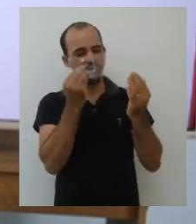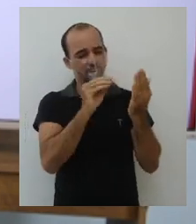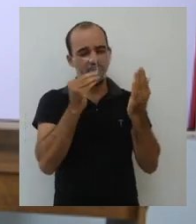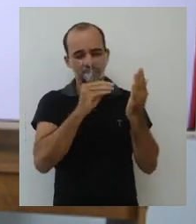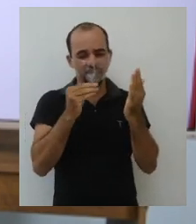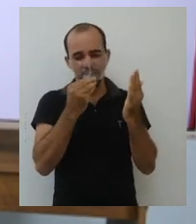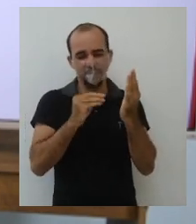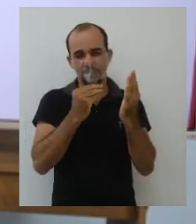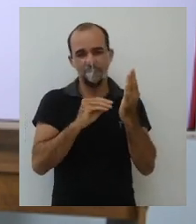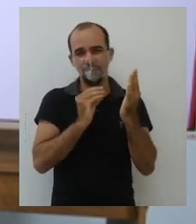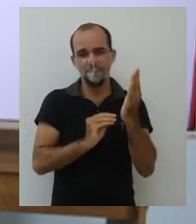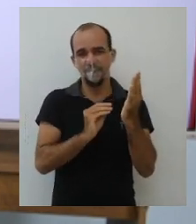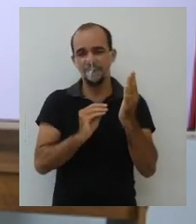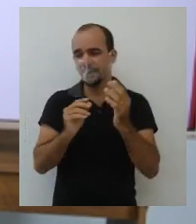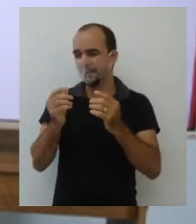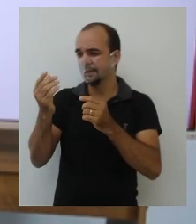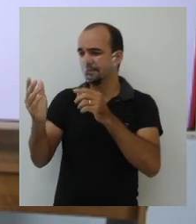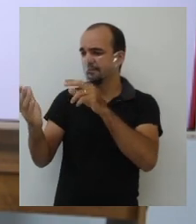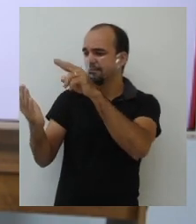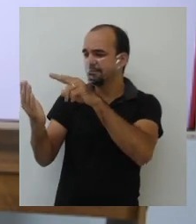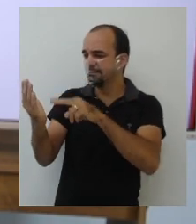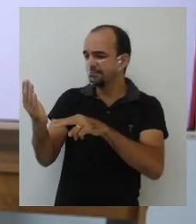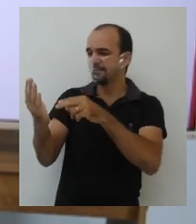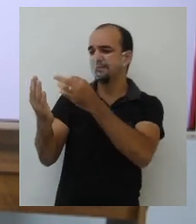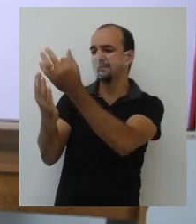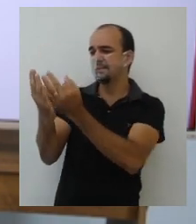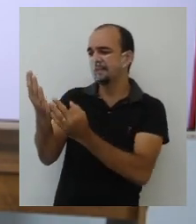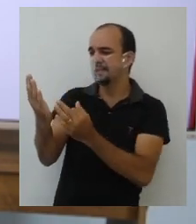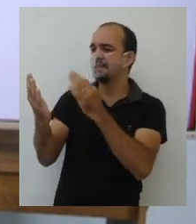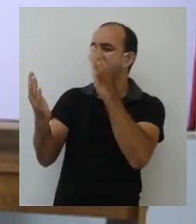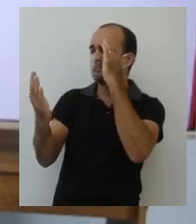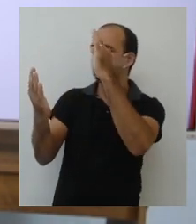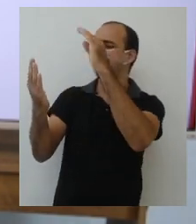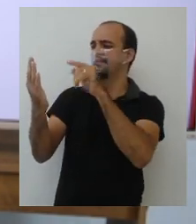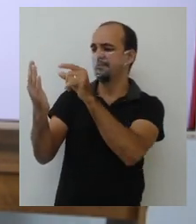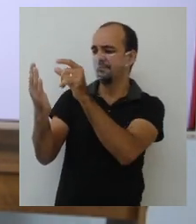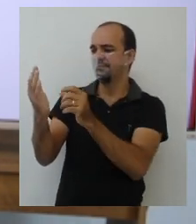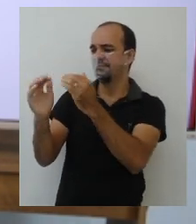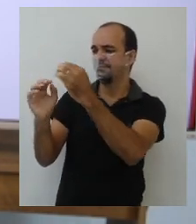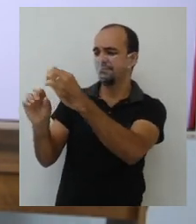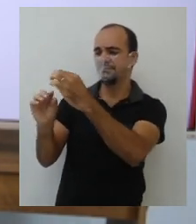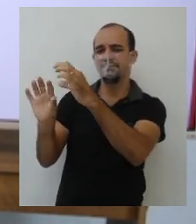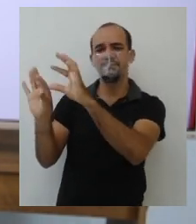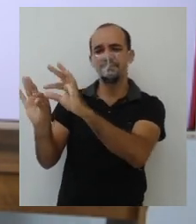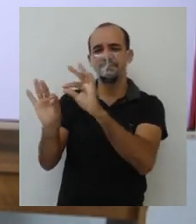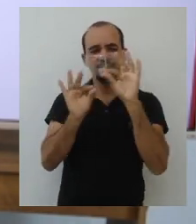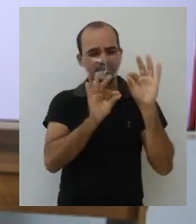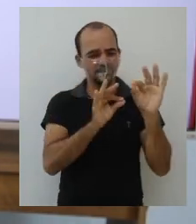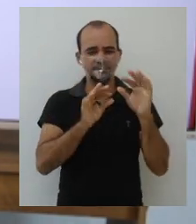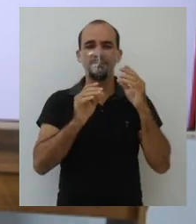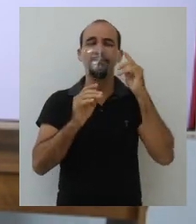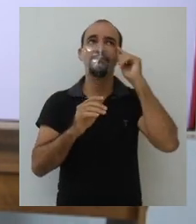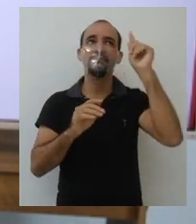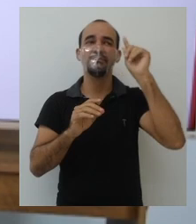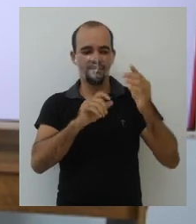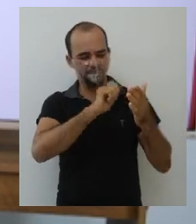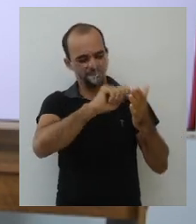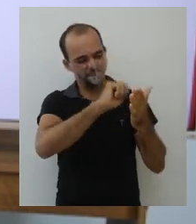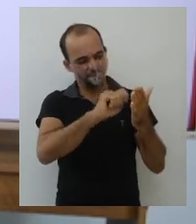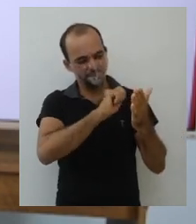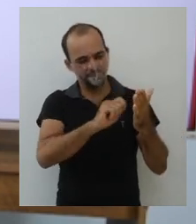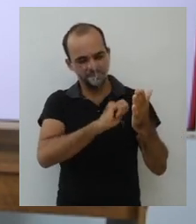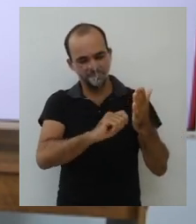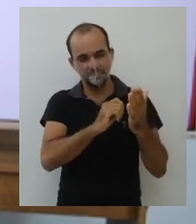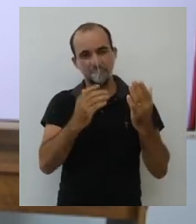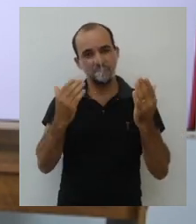os pontos, as ideias e os fatos principais que já estão nesse texto